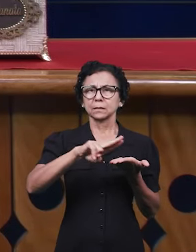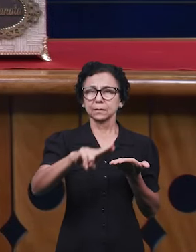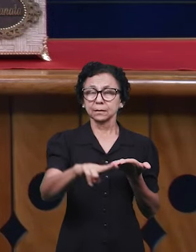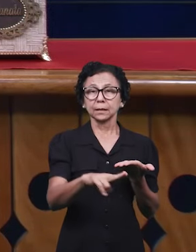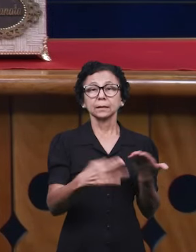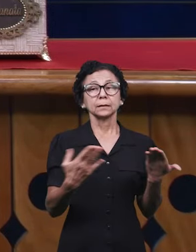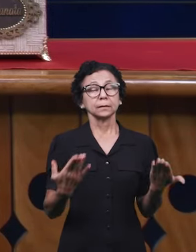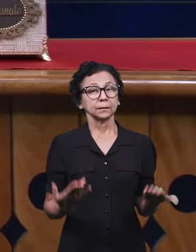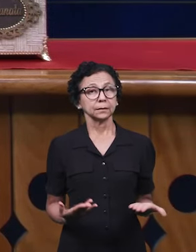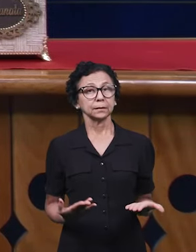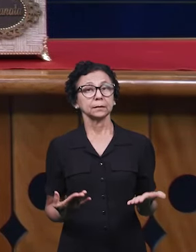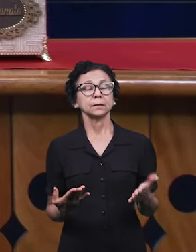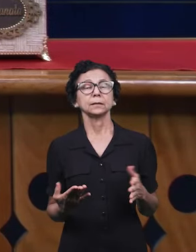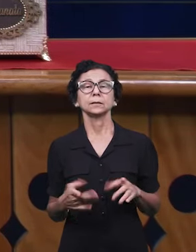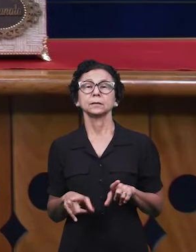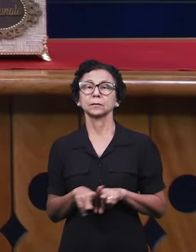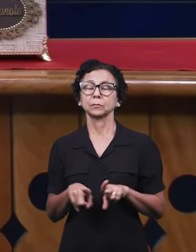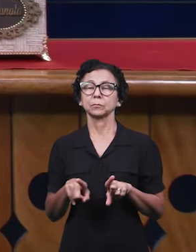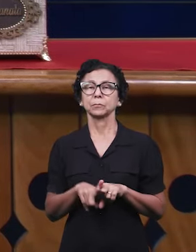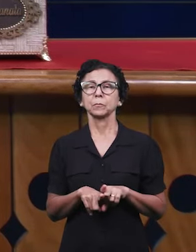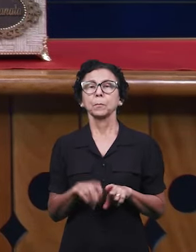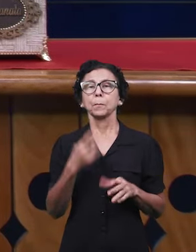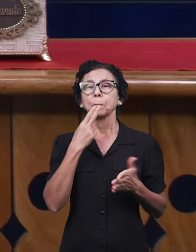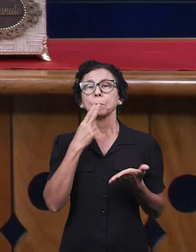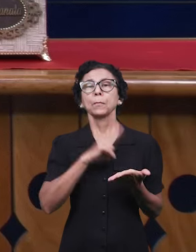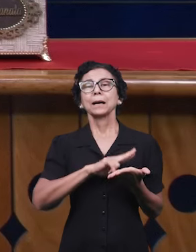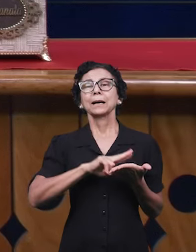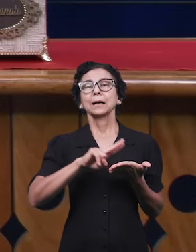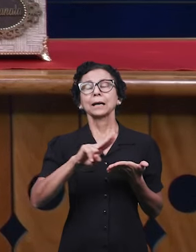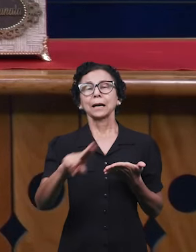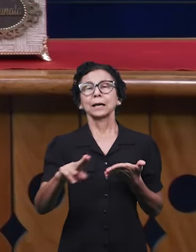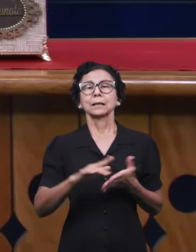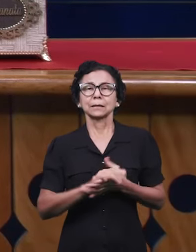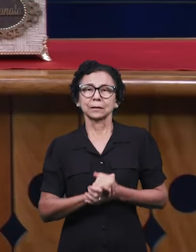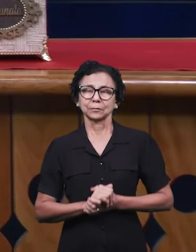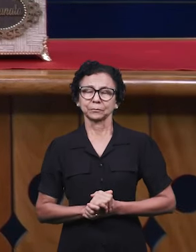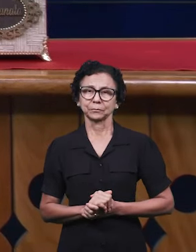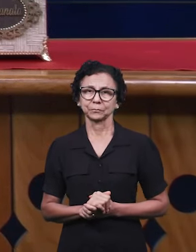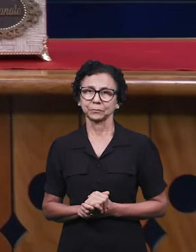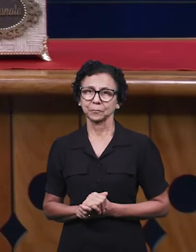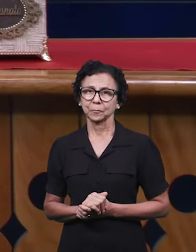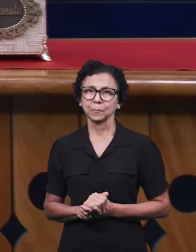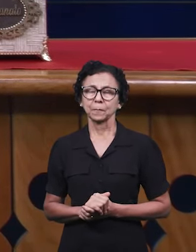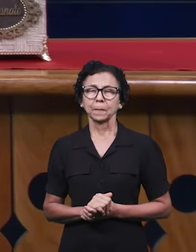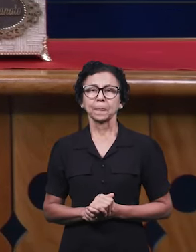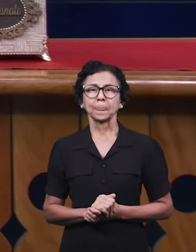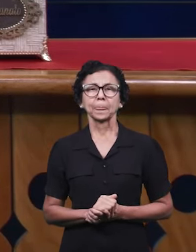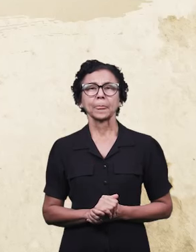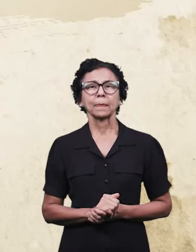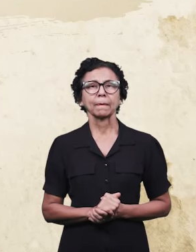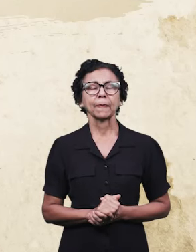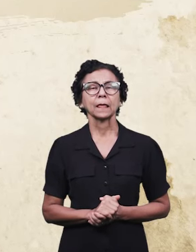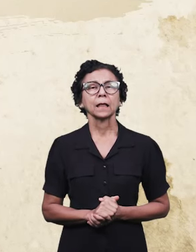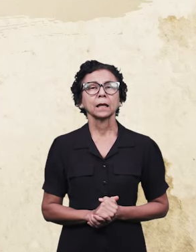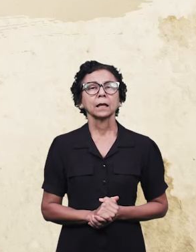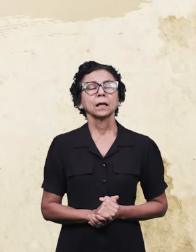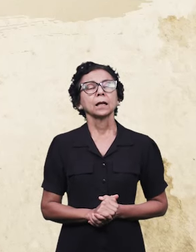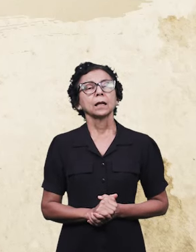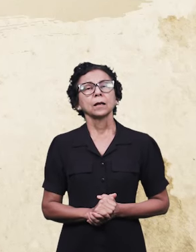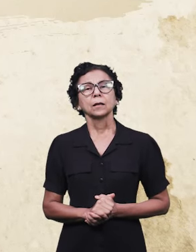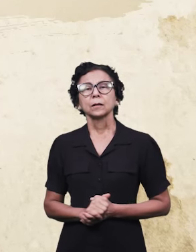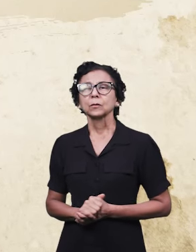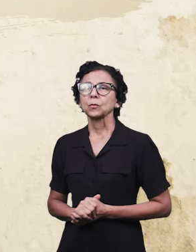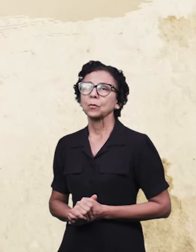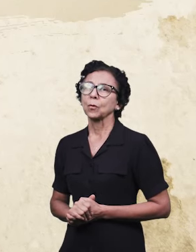cartas. Inclusive essa carta, que é a penúltima carta, que diz assim, como guardaste